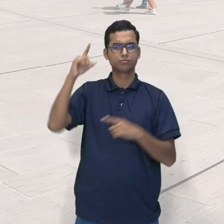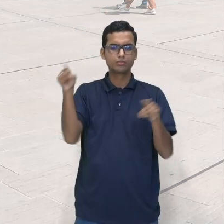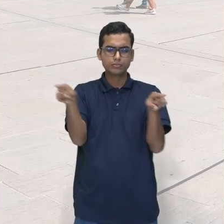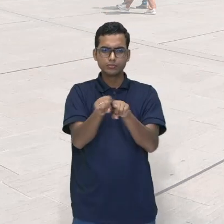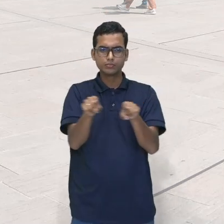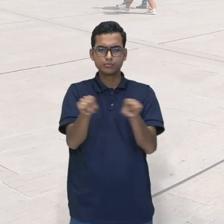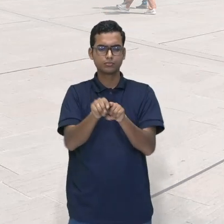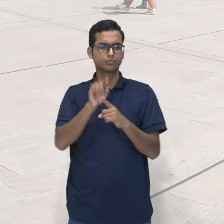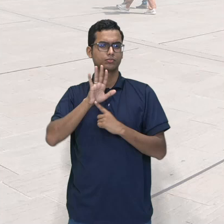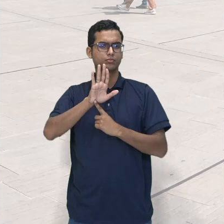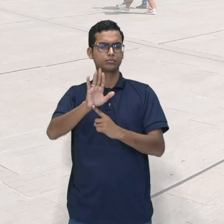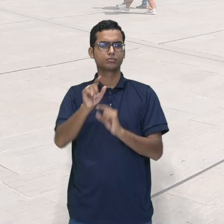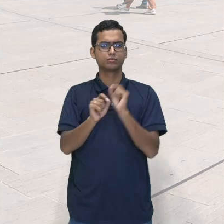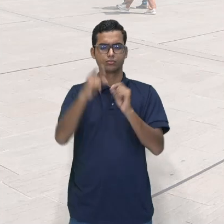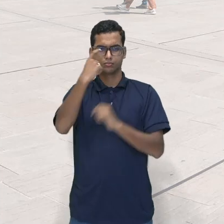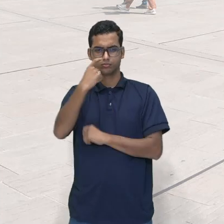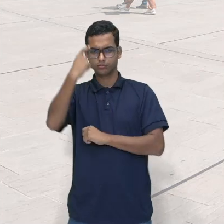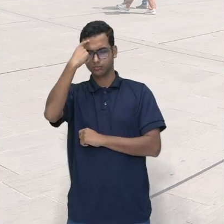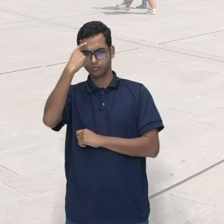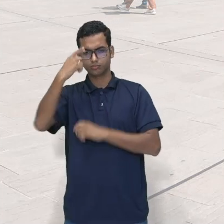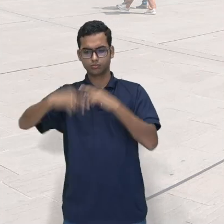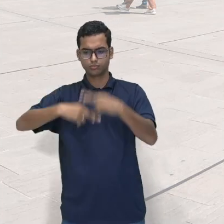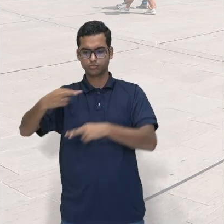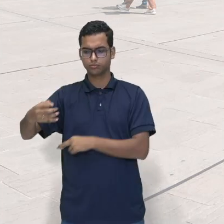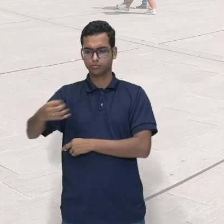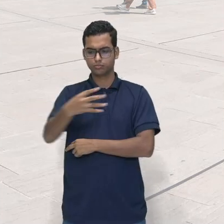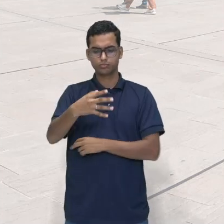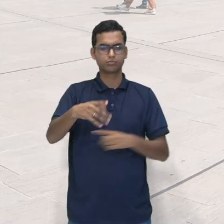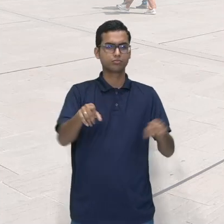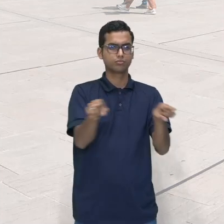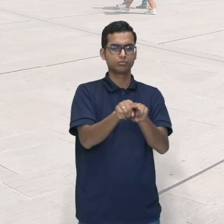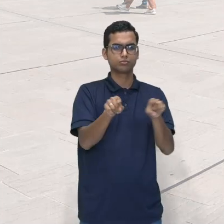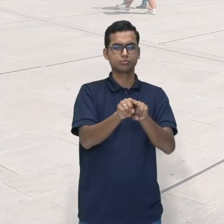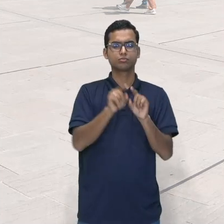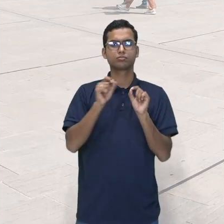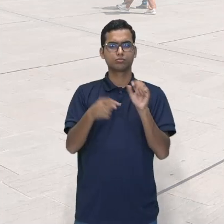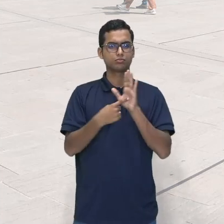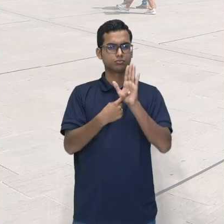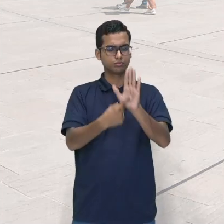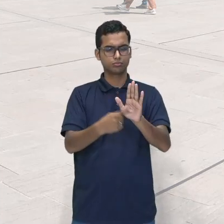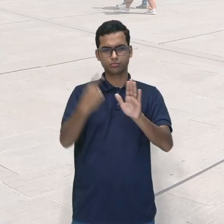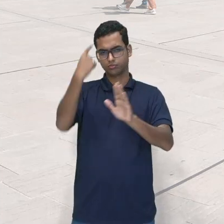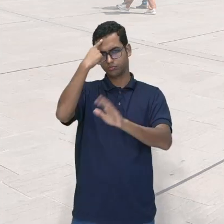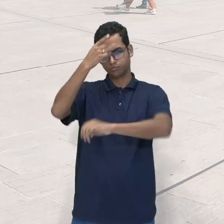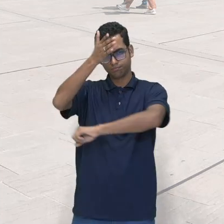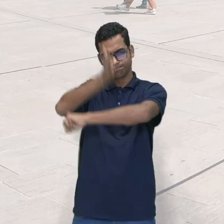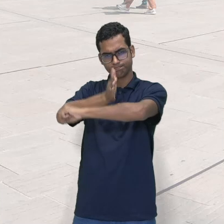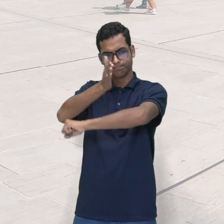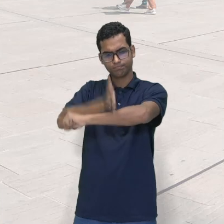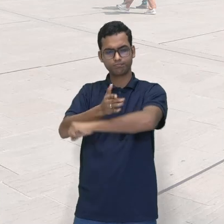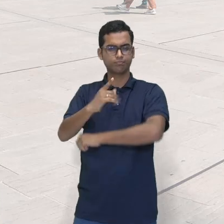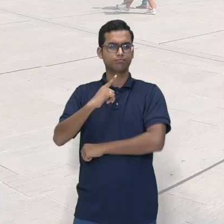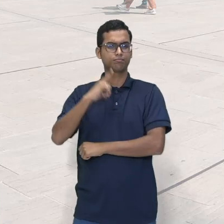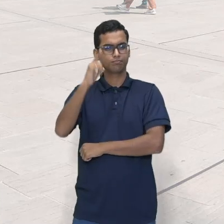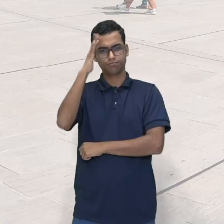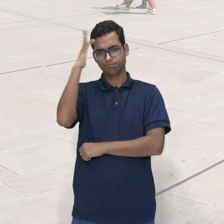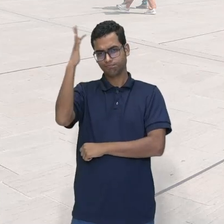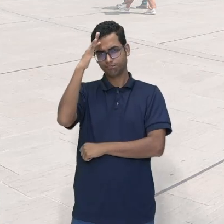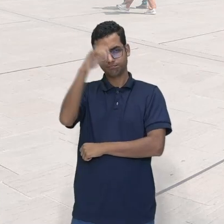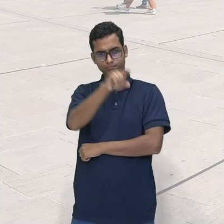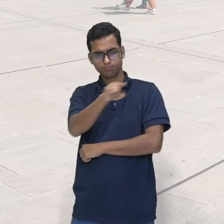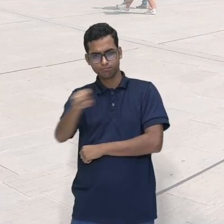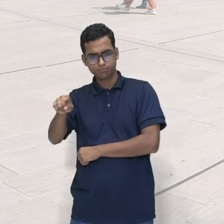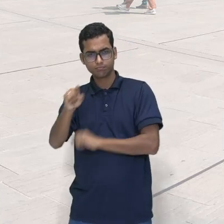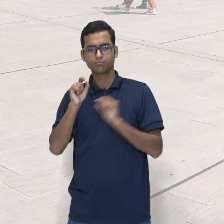uma dualidade com o pensamento renascentista. Então, quando se fala de pensamento medieval, tenham na cabeça de vocês que é justamente o